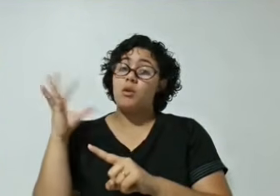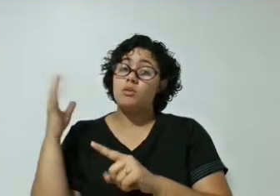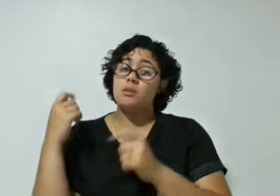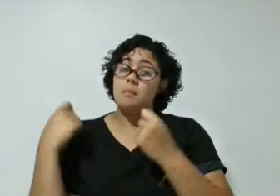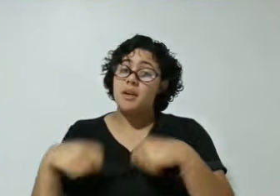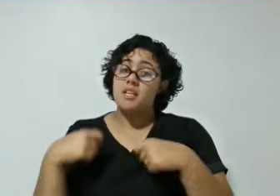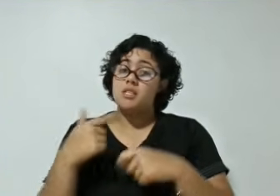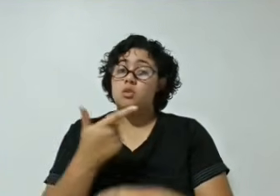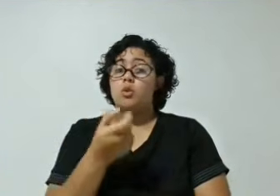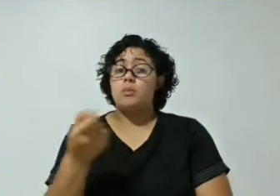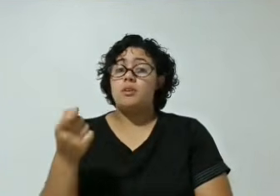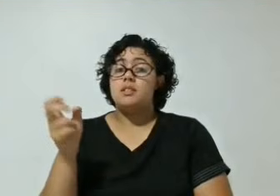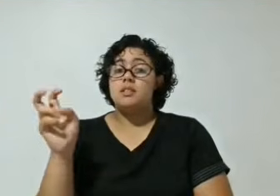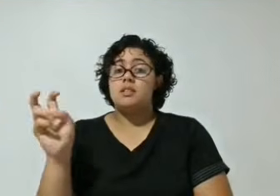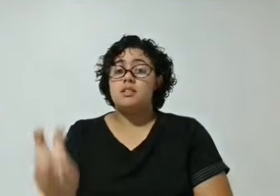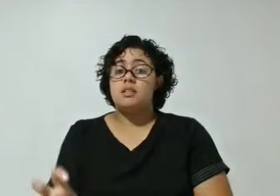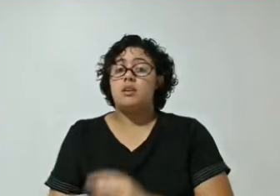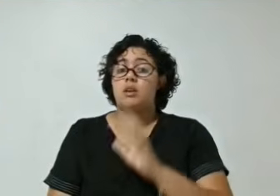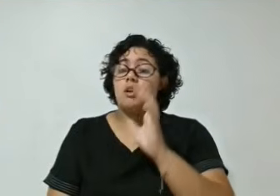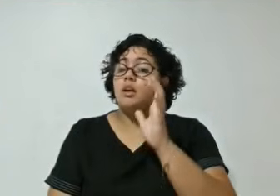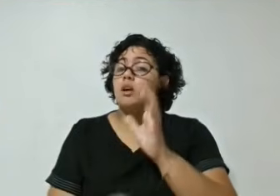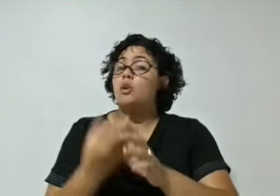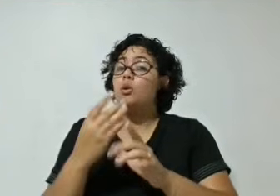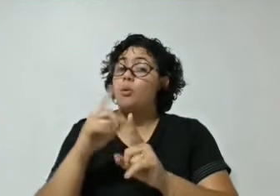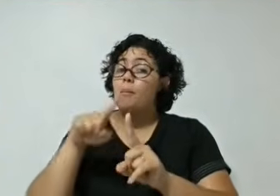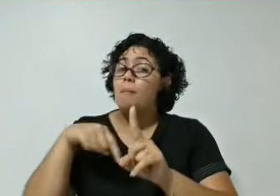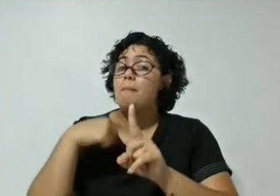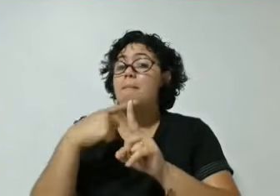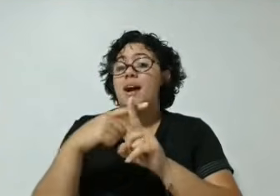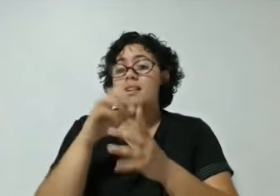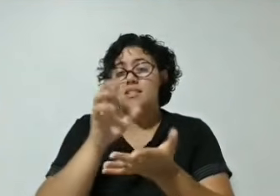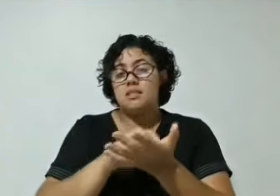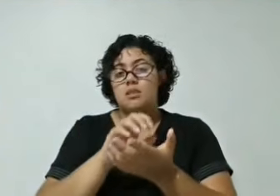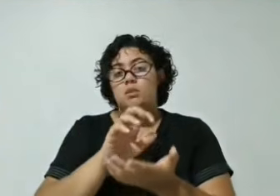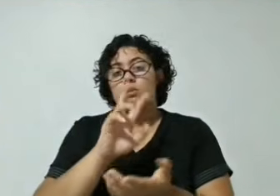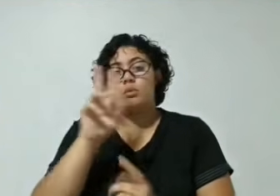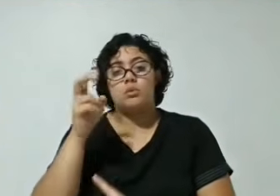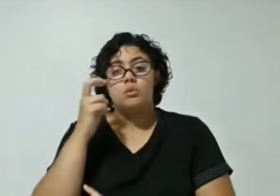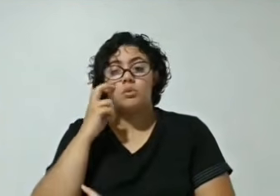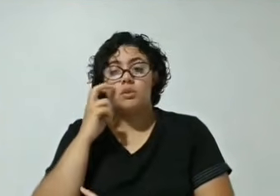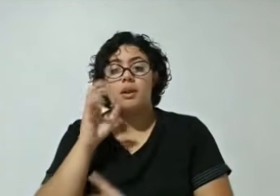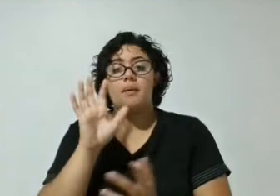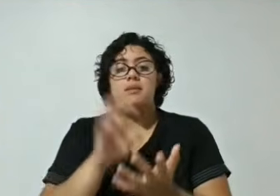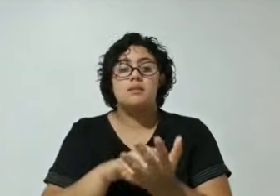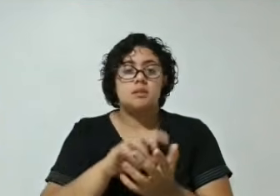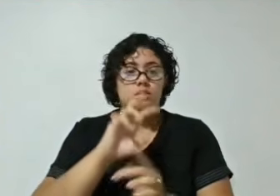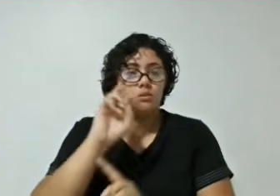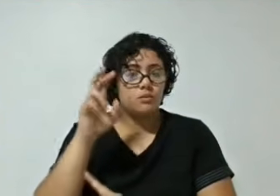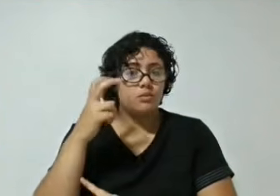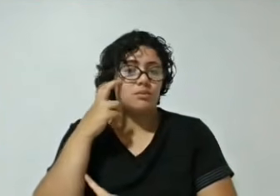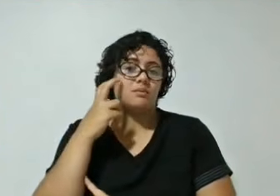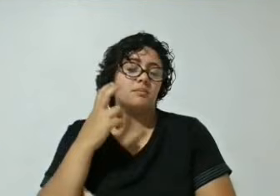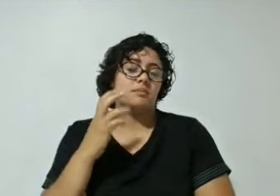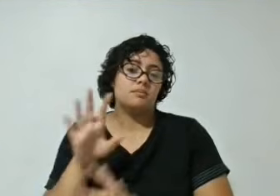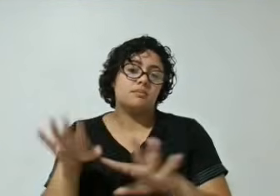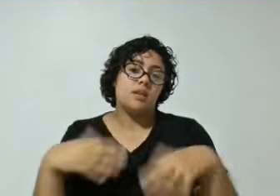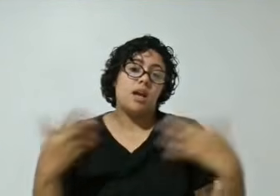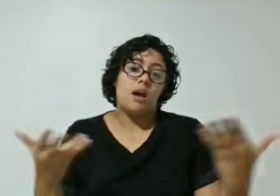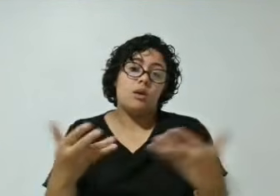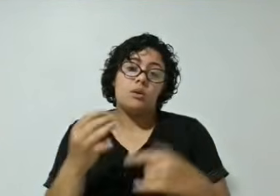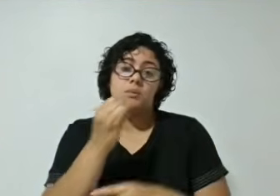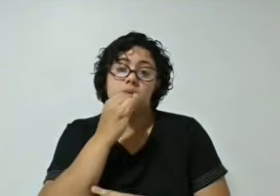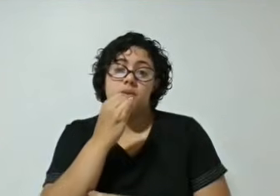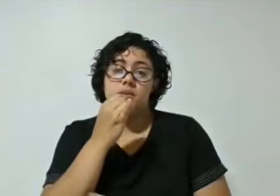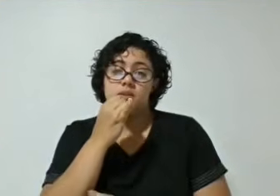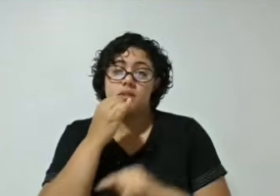que em 2008 foram inaugurados mais centros culturais, e depois desses foram inaugurados mais centros culturais. E agora, por exemplo, nesse